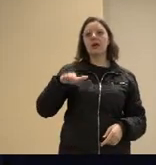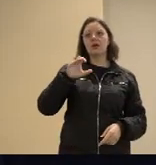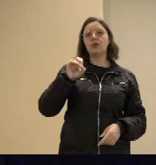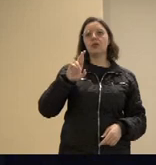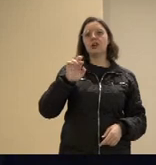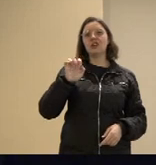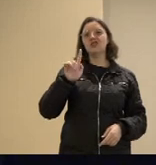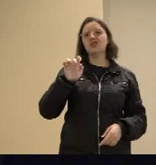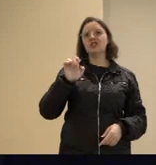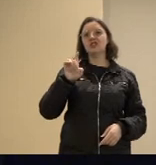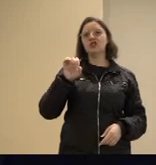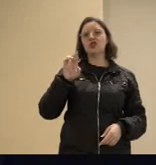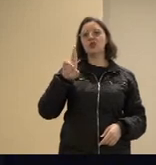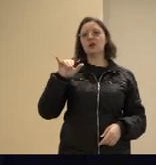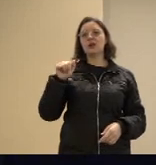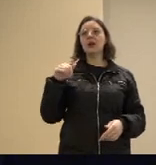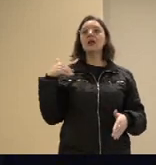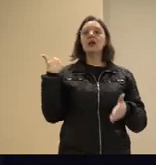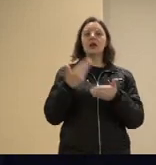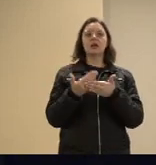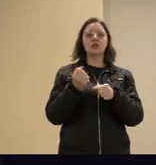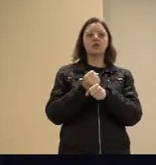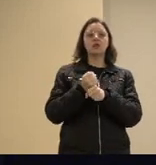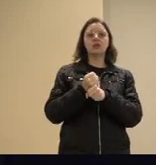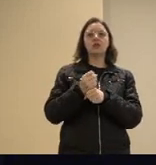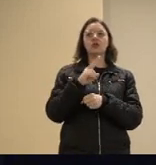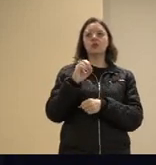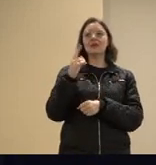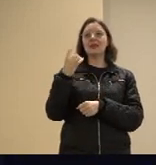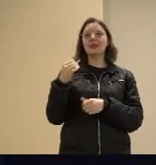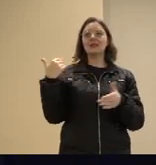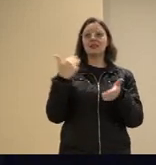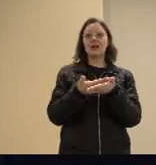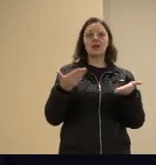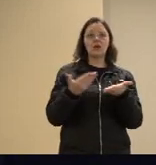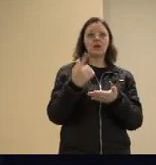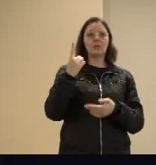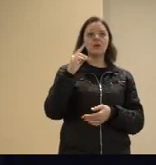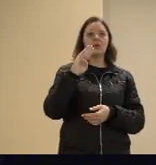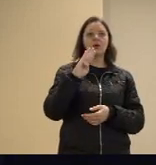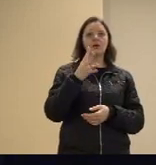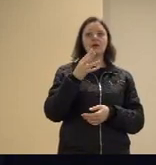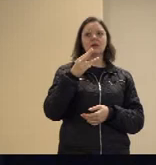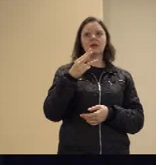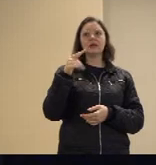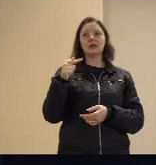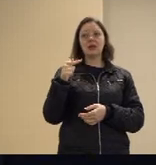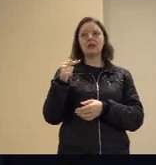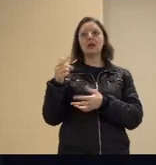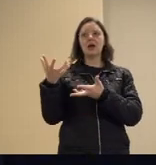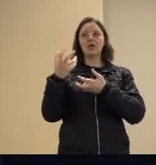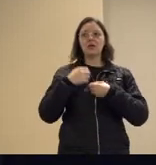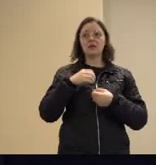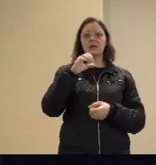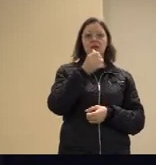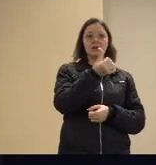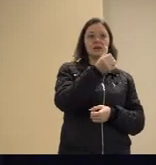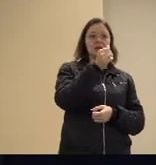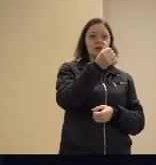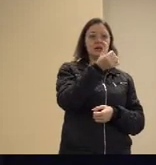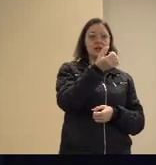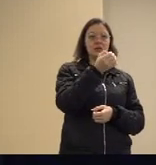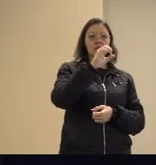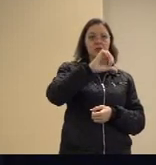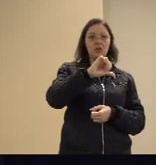De 2010 até agora, nós tivemos 1.437 acolhimentos, 609 por negligência